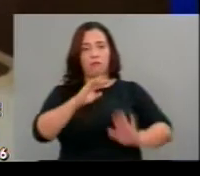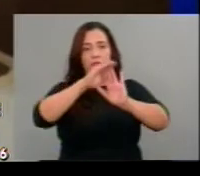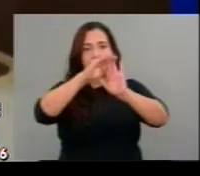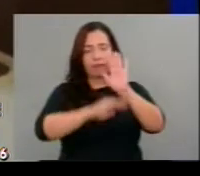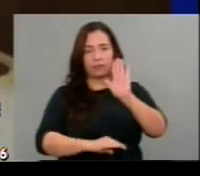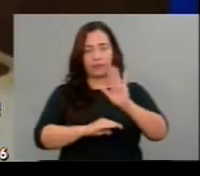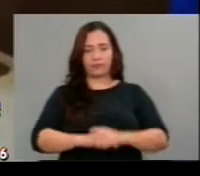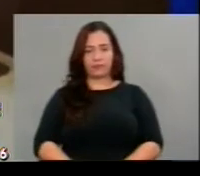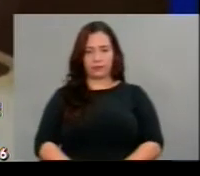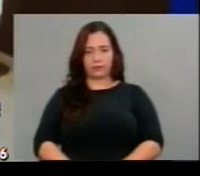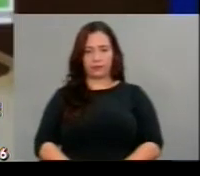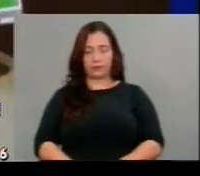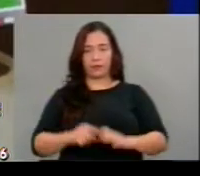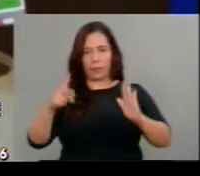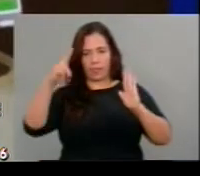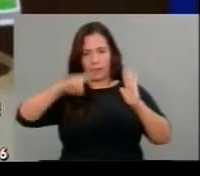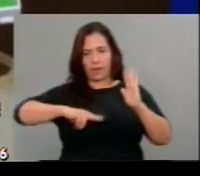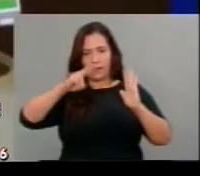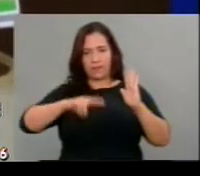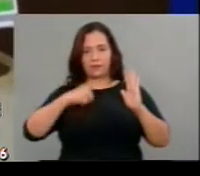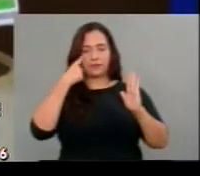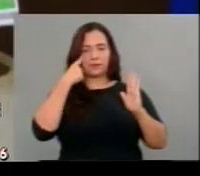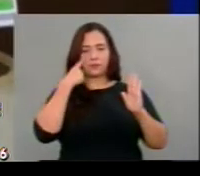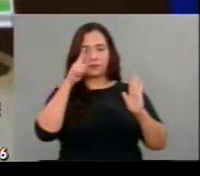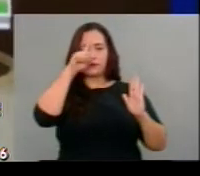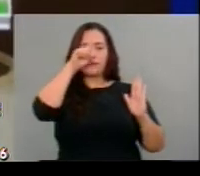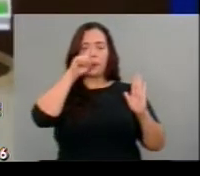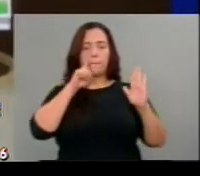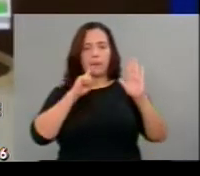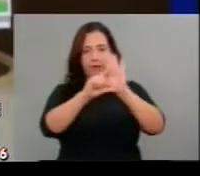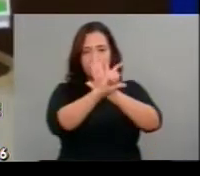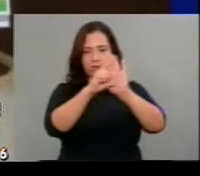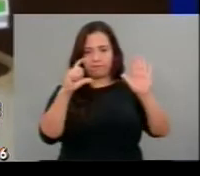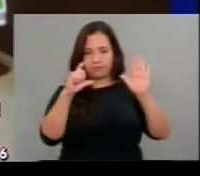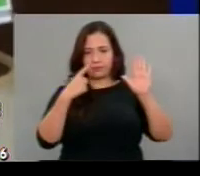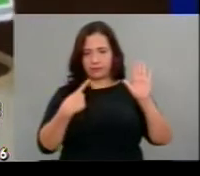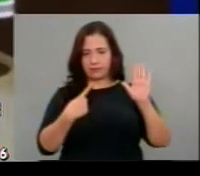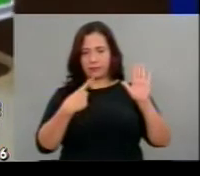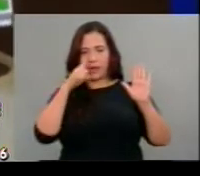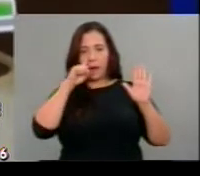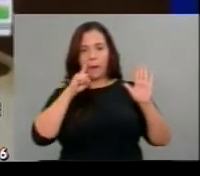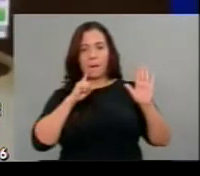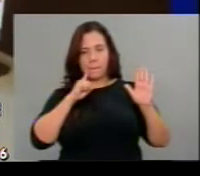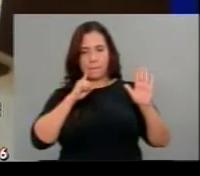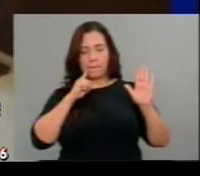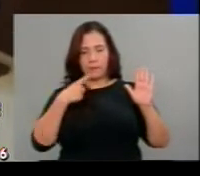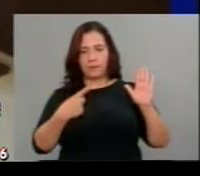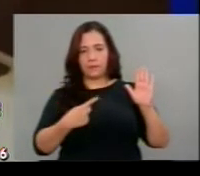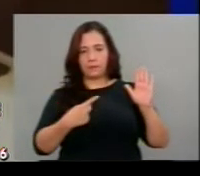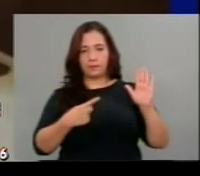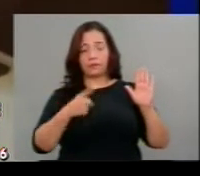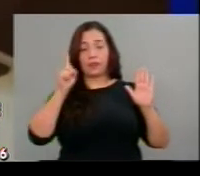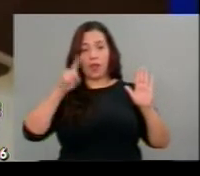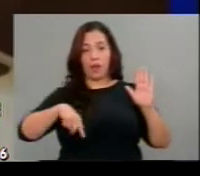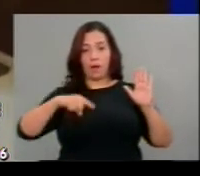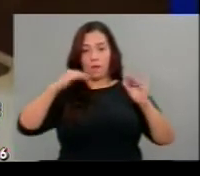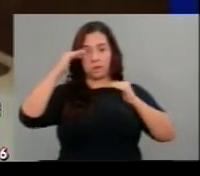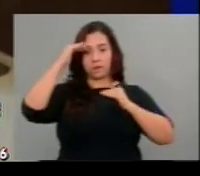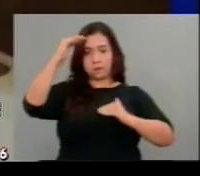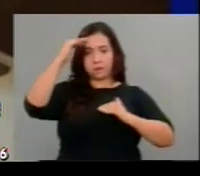Ó. Quem me vê em casa, vê que essa parte amarela aqui, desse gráfico, é a maior.